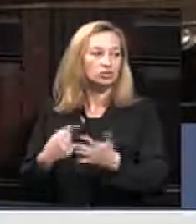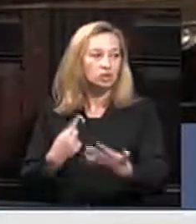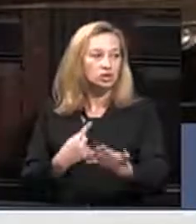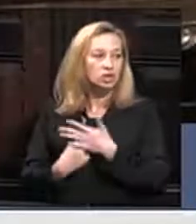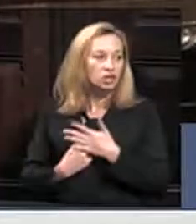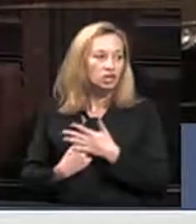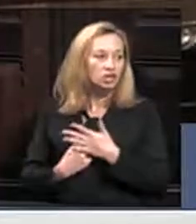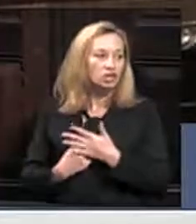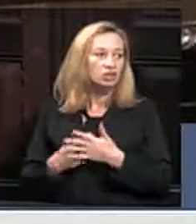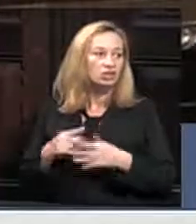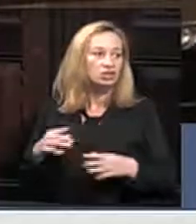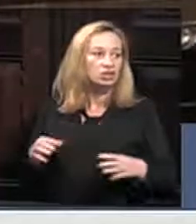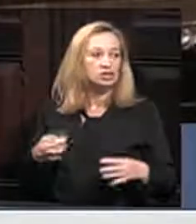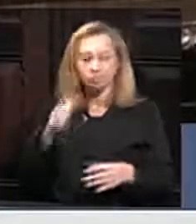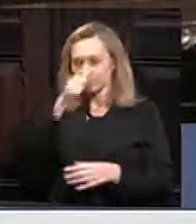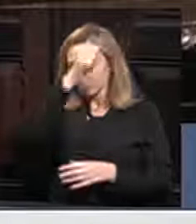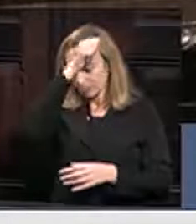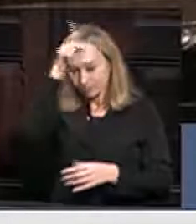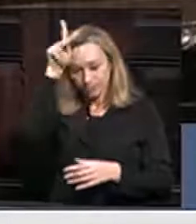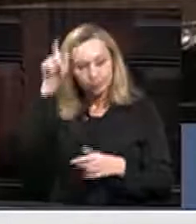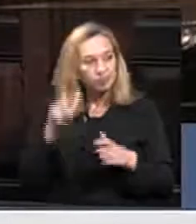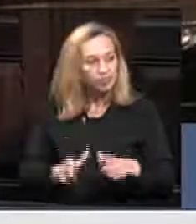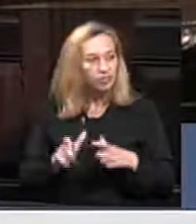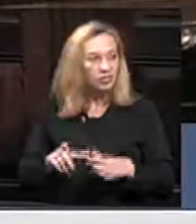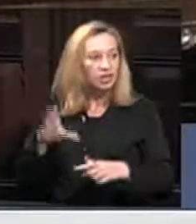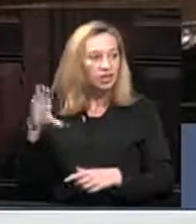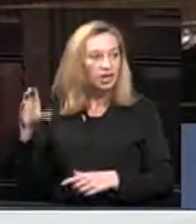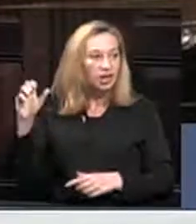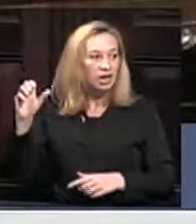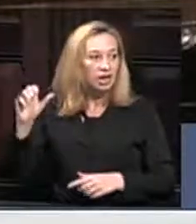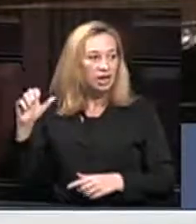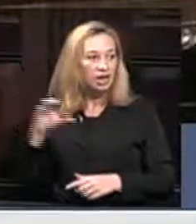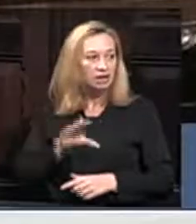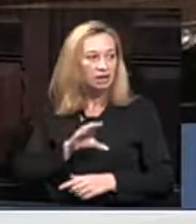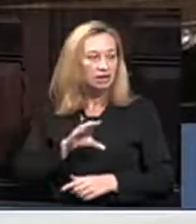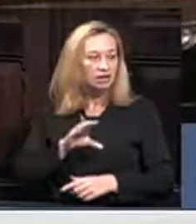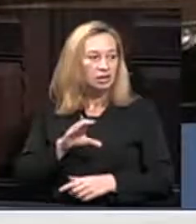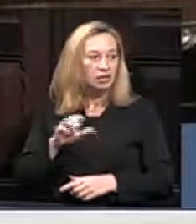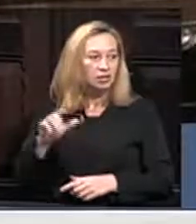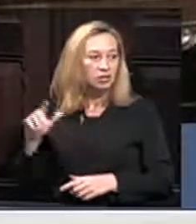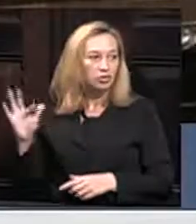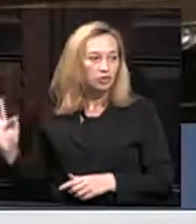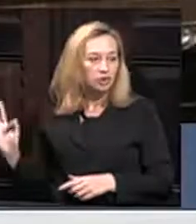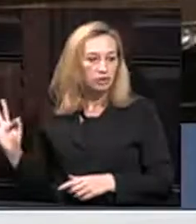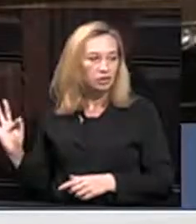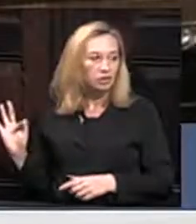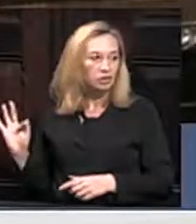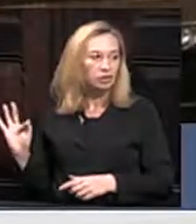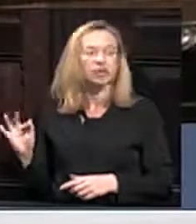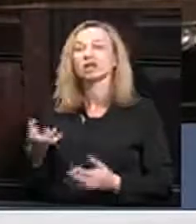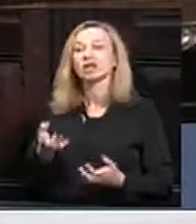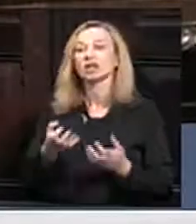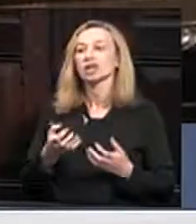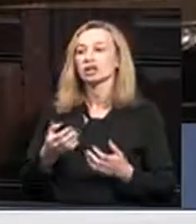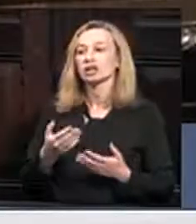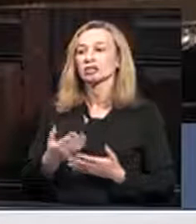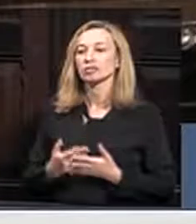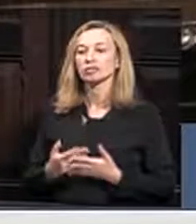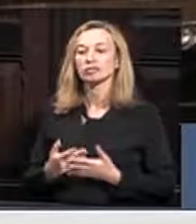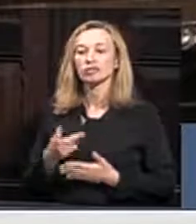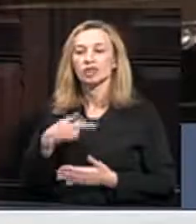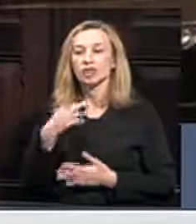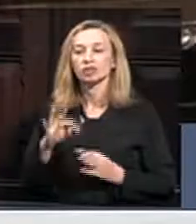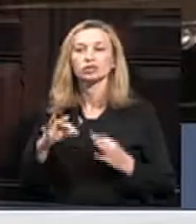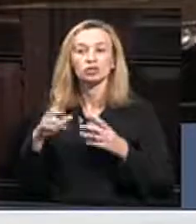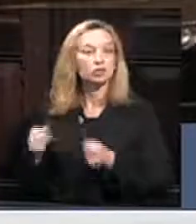região dos Lagos, do município de Cabo Frio. Quero cumprimentar todos aqueles que me antecederam nessa tribuna